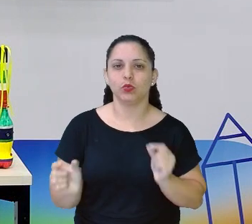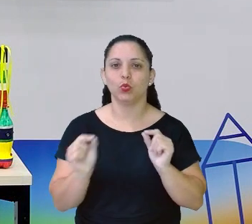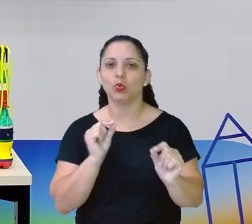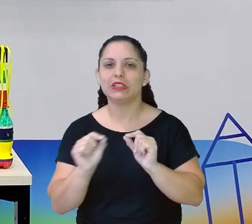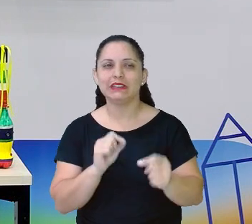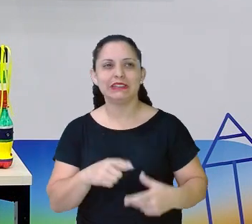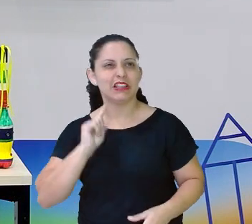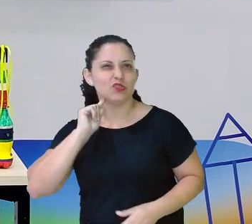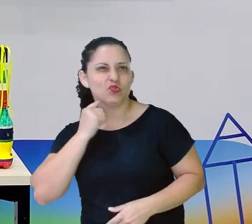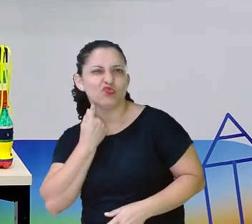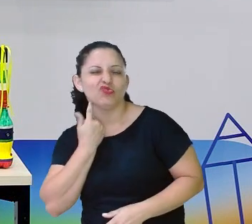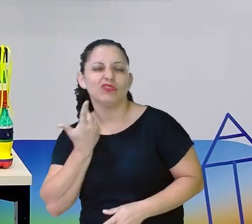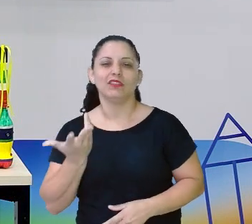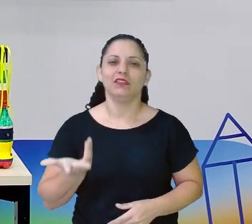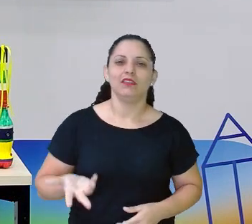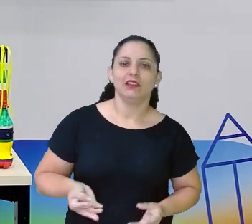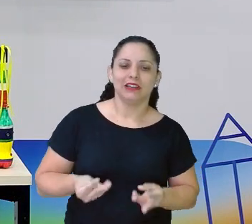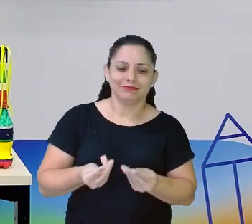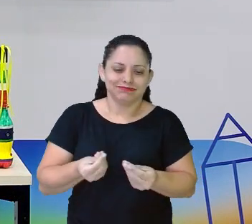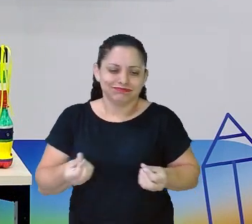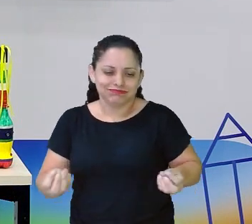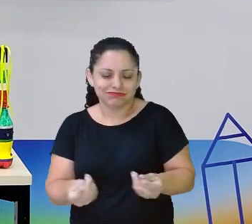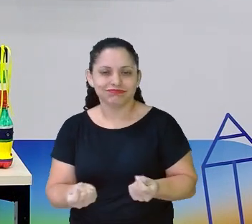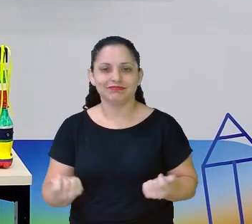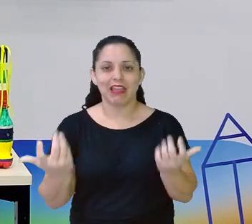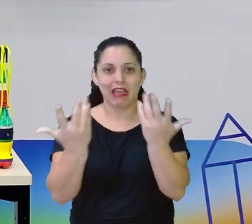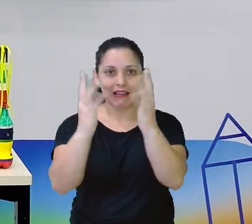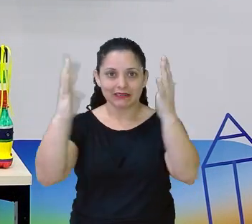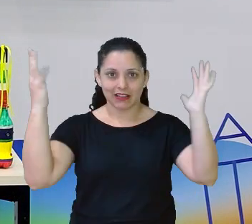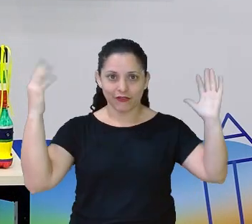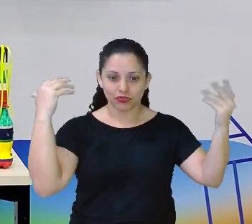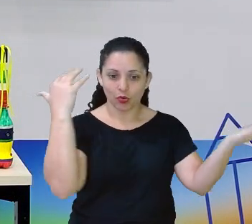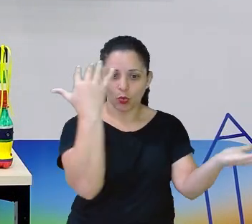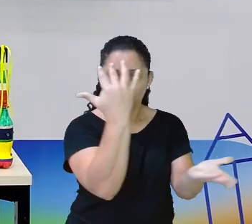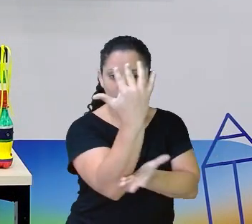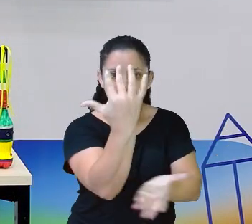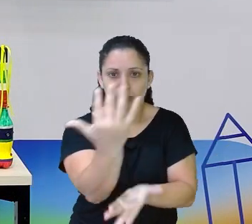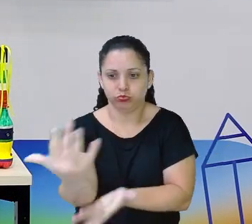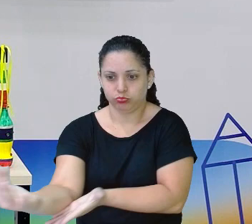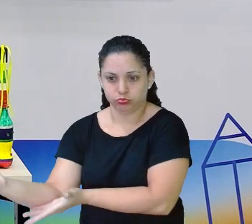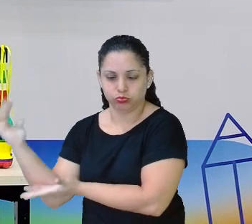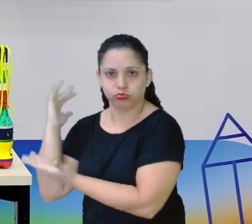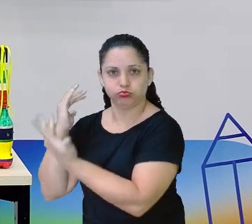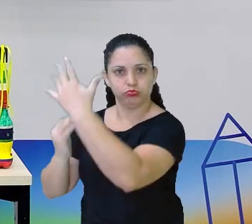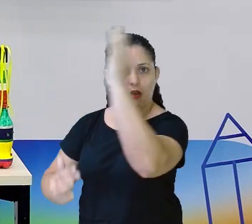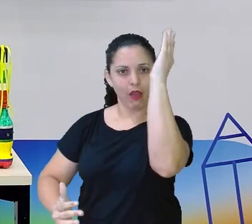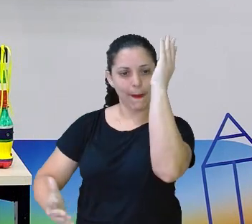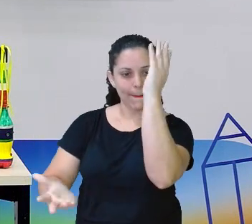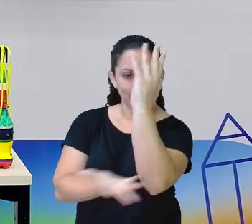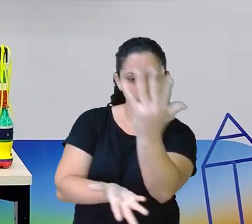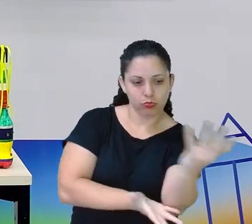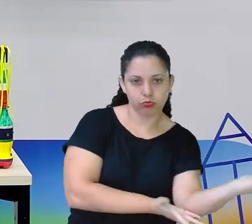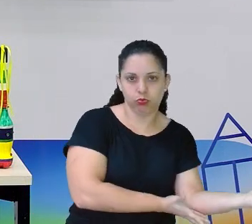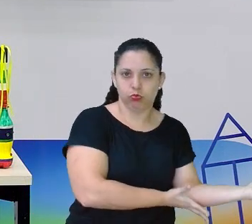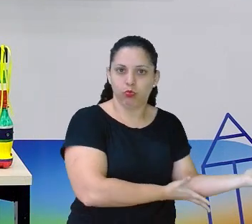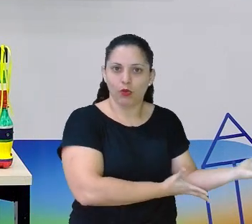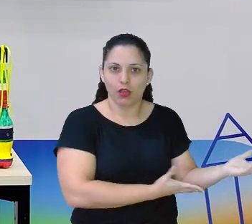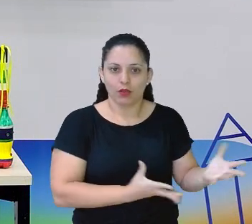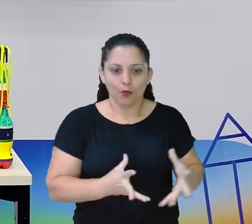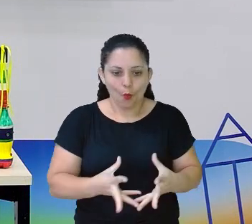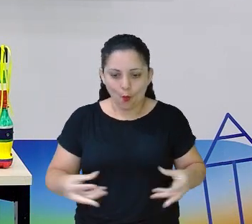os impactos do desmatamento desenfreado, sentindo os impactos que a natureza